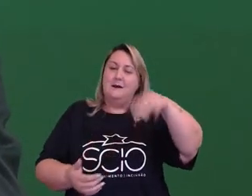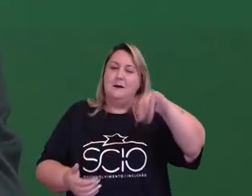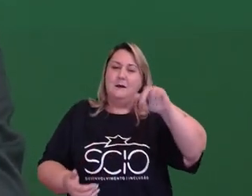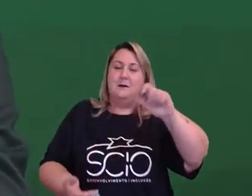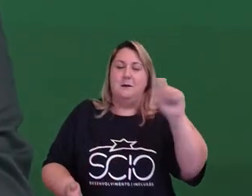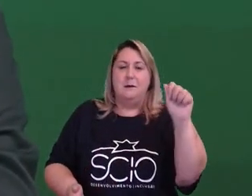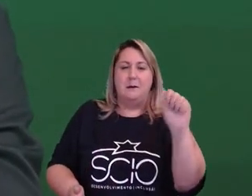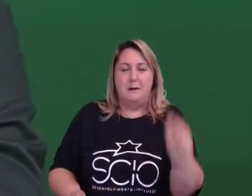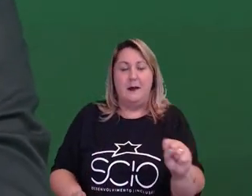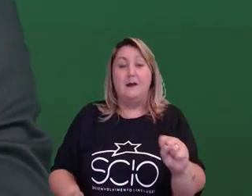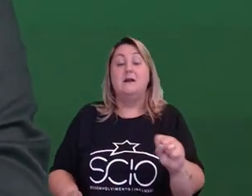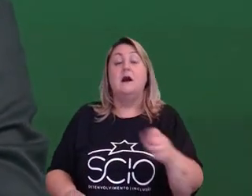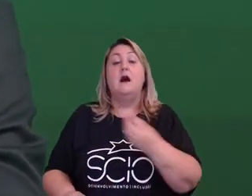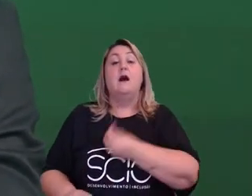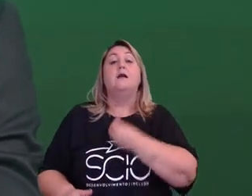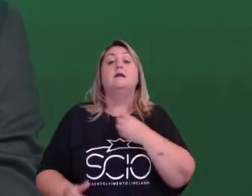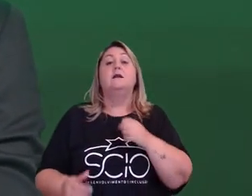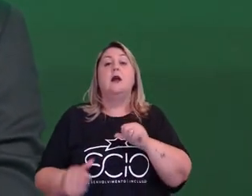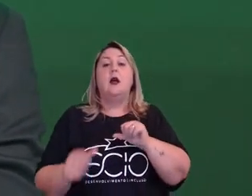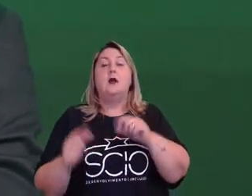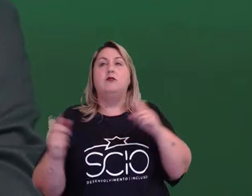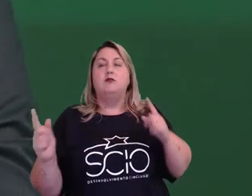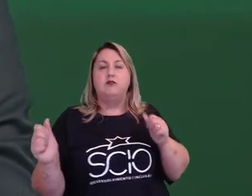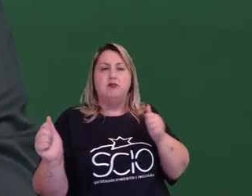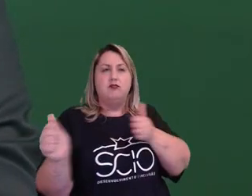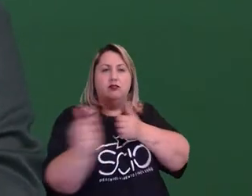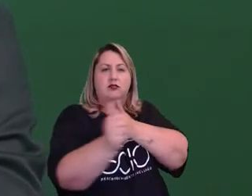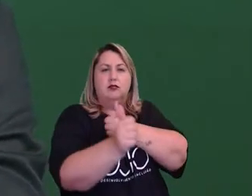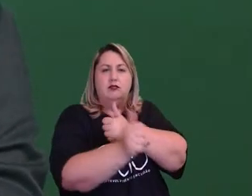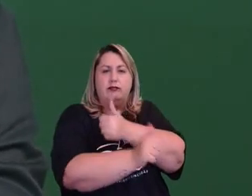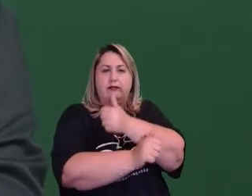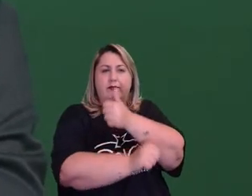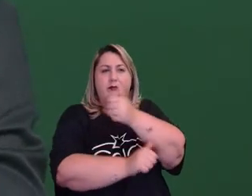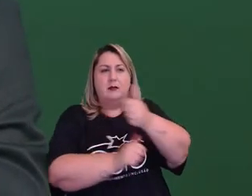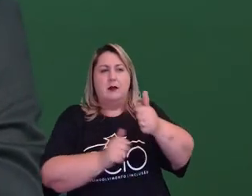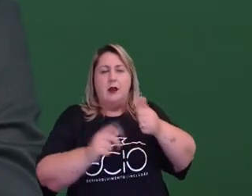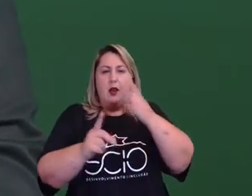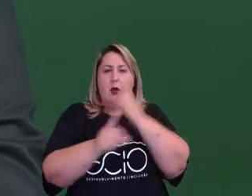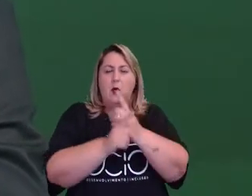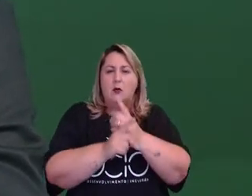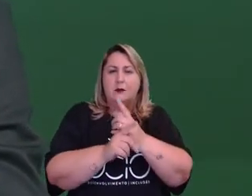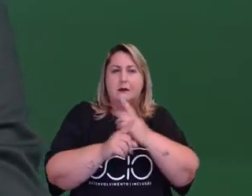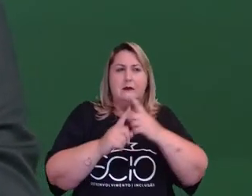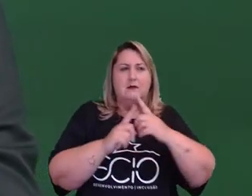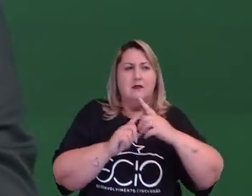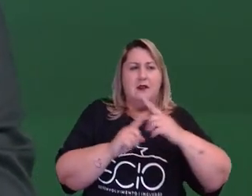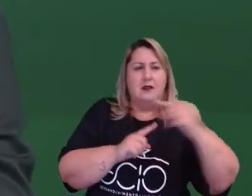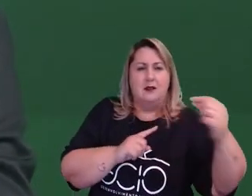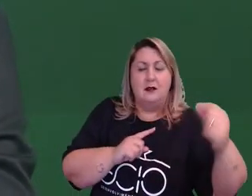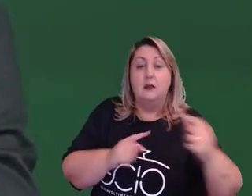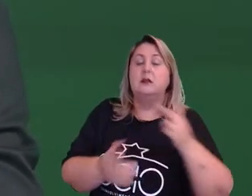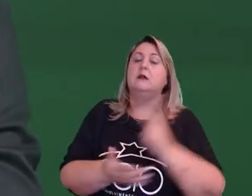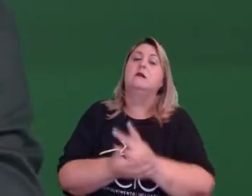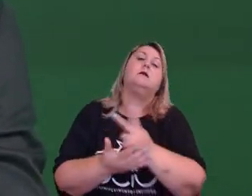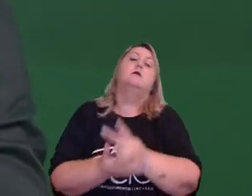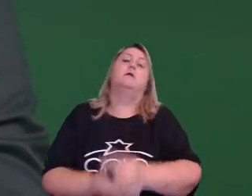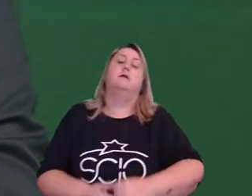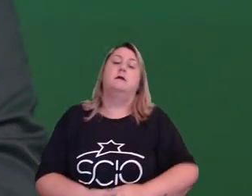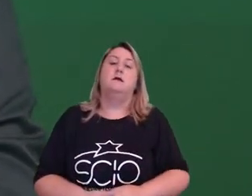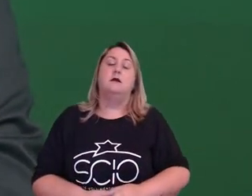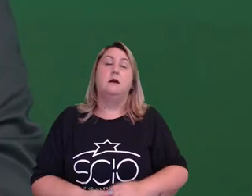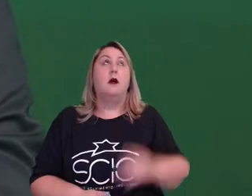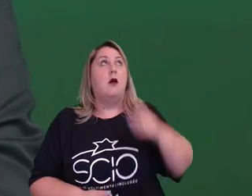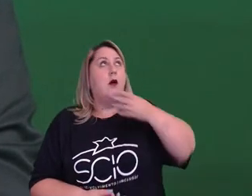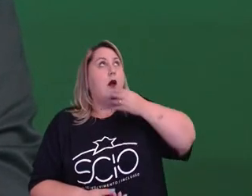incrível como a vida dá tantas voltas, a gente encontra, desencontra, e sempre, sempre, sempre, o cara